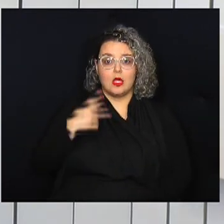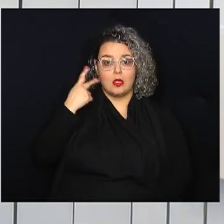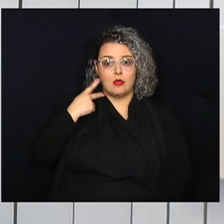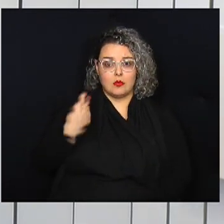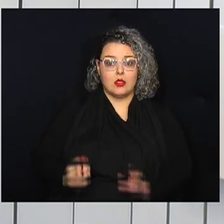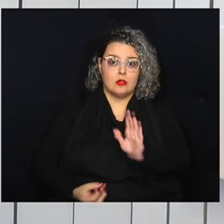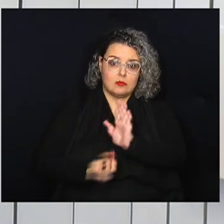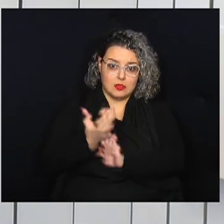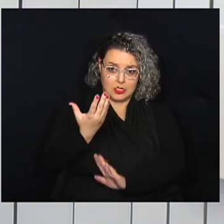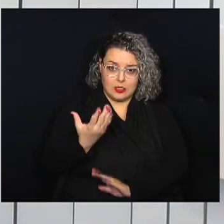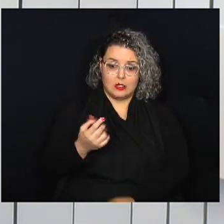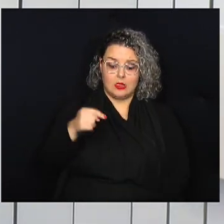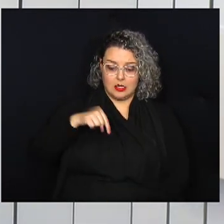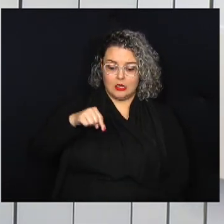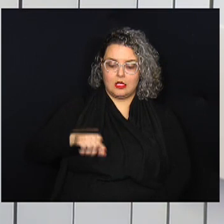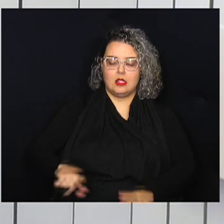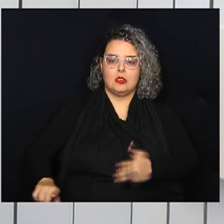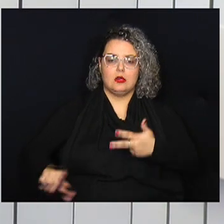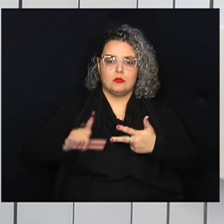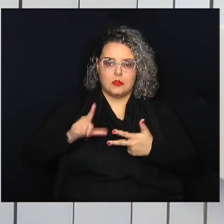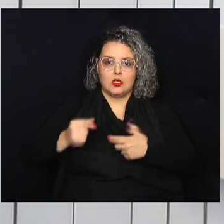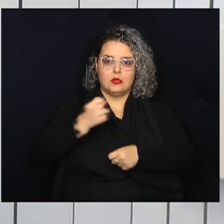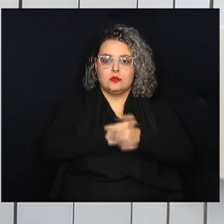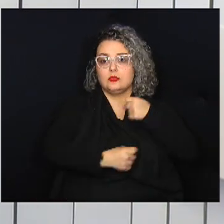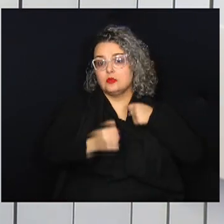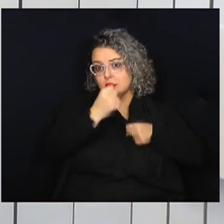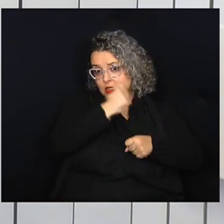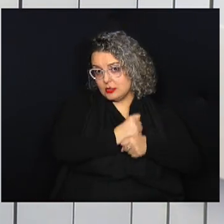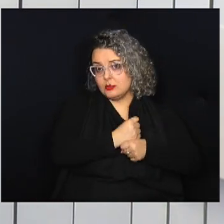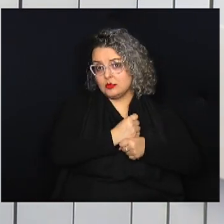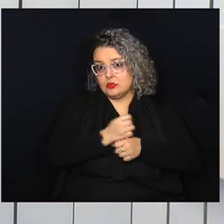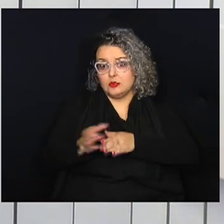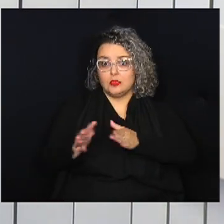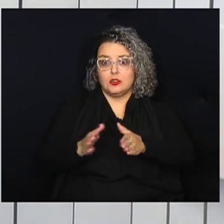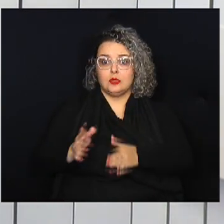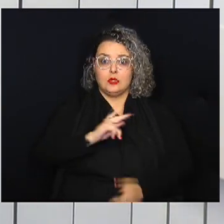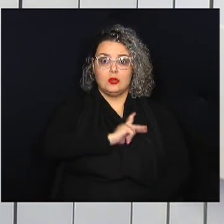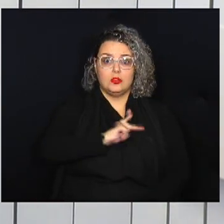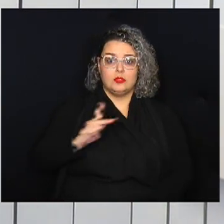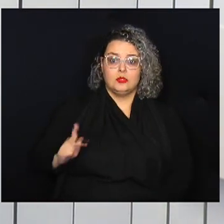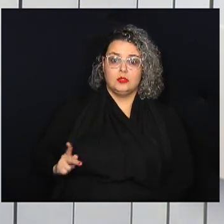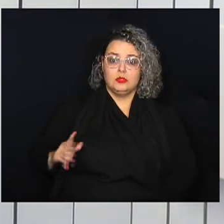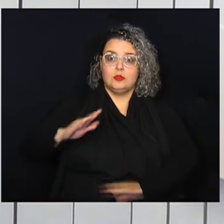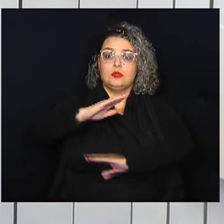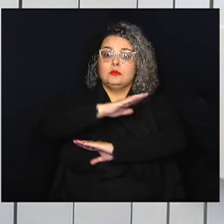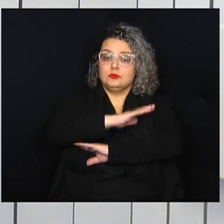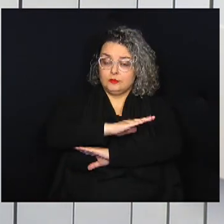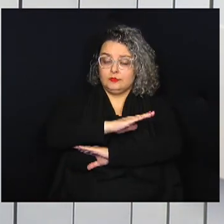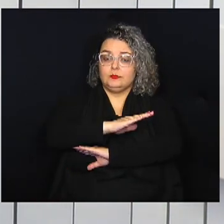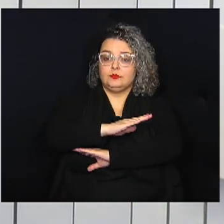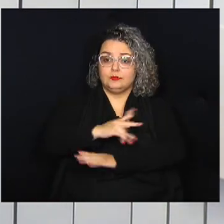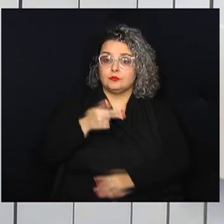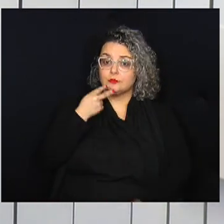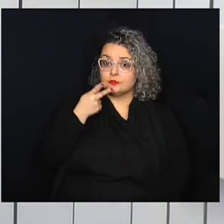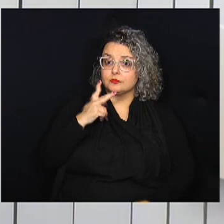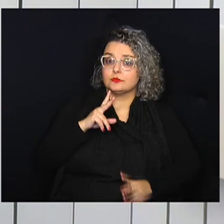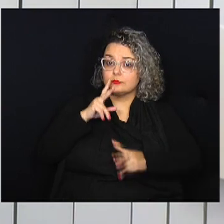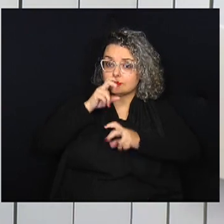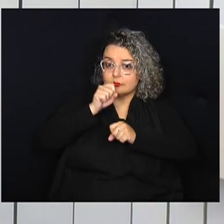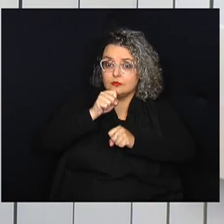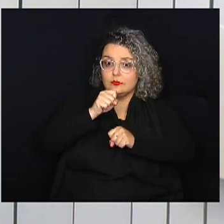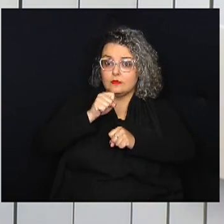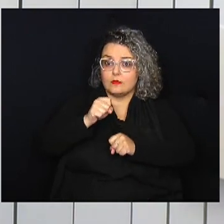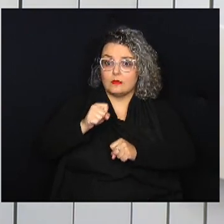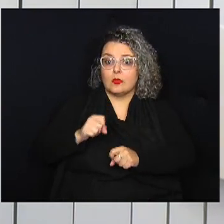proposta aqui para o Legislativo no ano passado, no período em que presidiu a Casa de Leis, enfatiza que tanto o